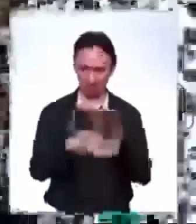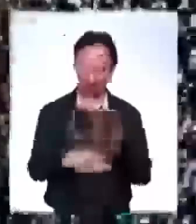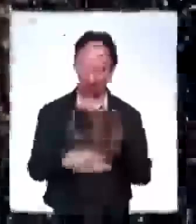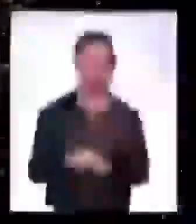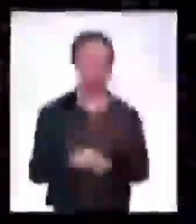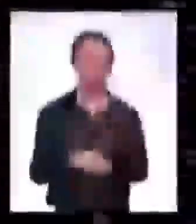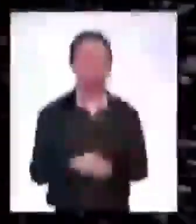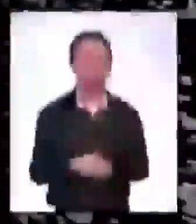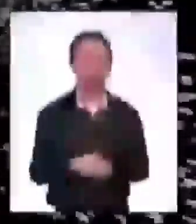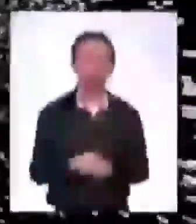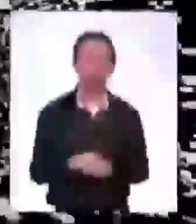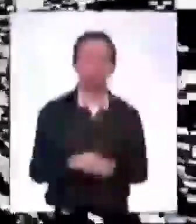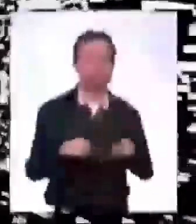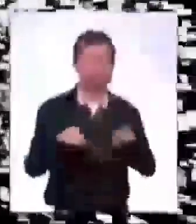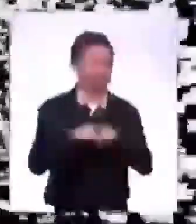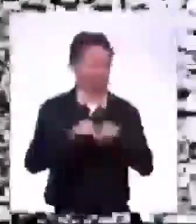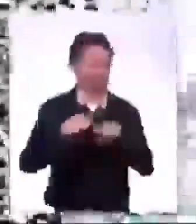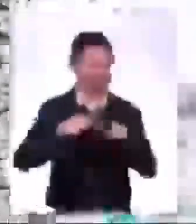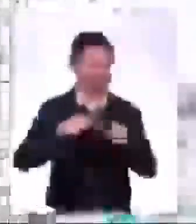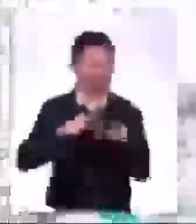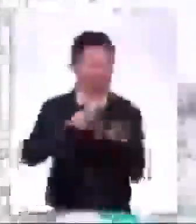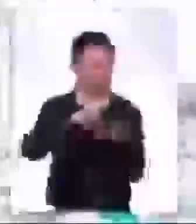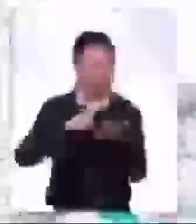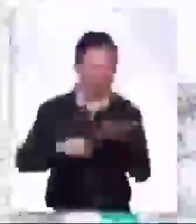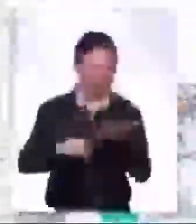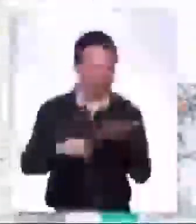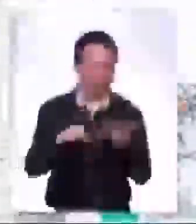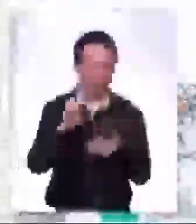Ele também tem várias configurações, ó. Palco elisabetano.